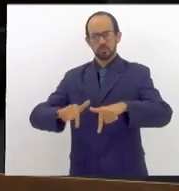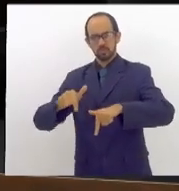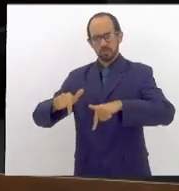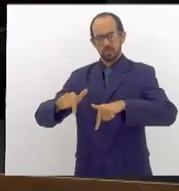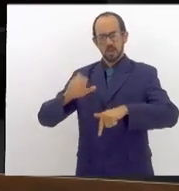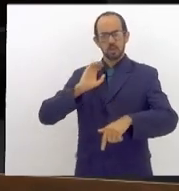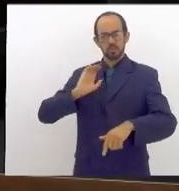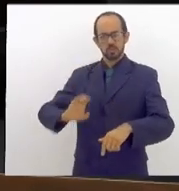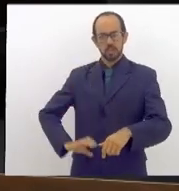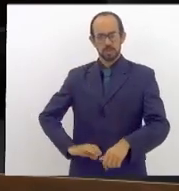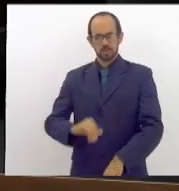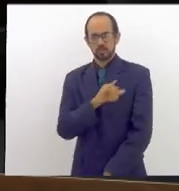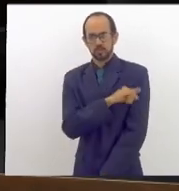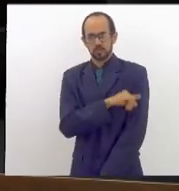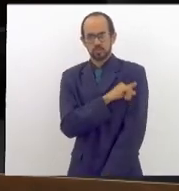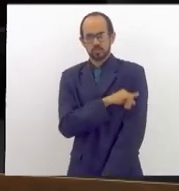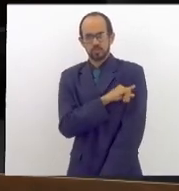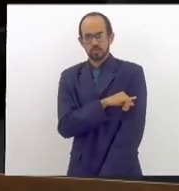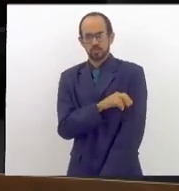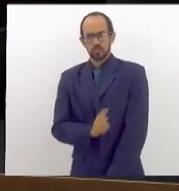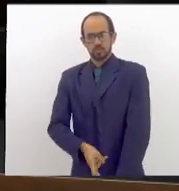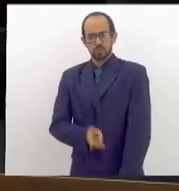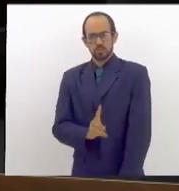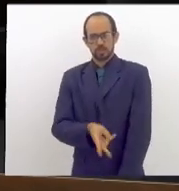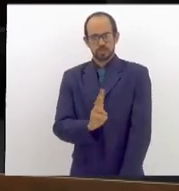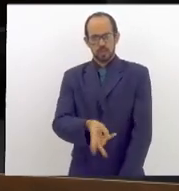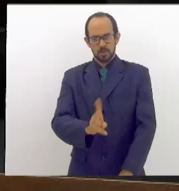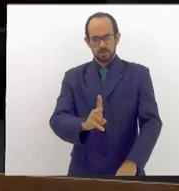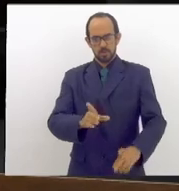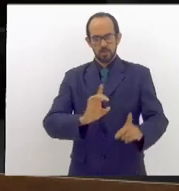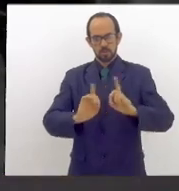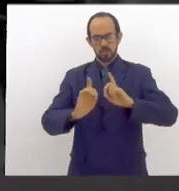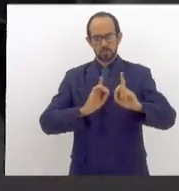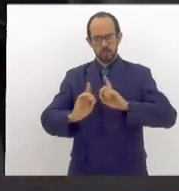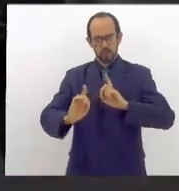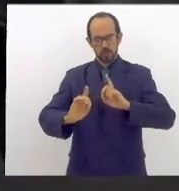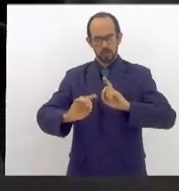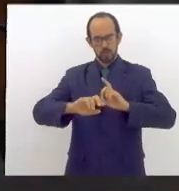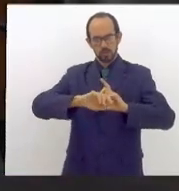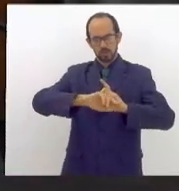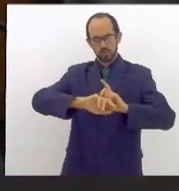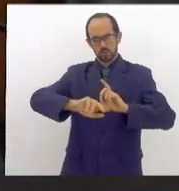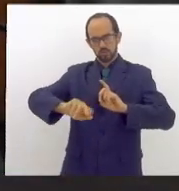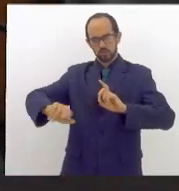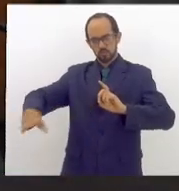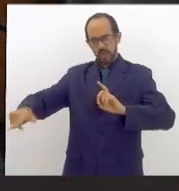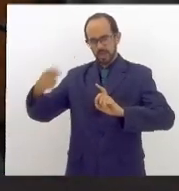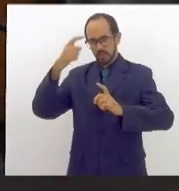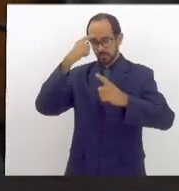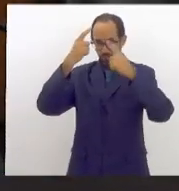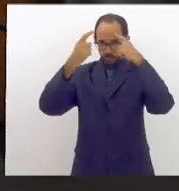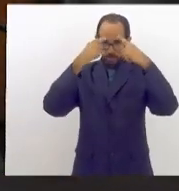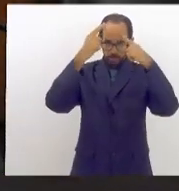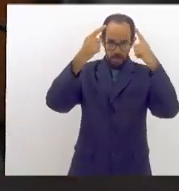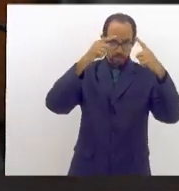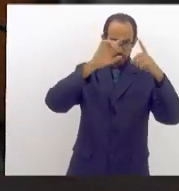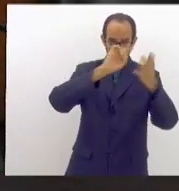Fluminense sempre buscando diálogo com as diferentes correntes ideológicas